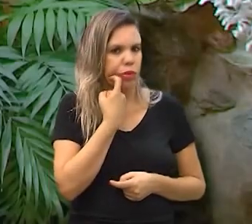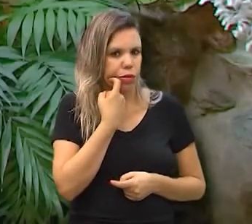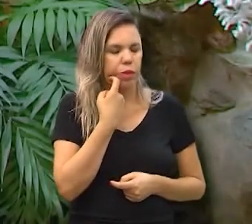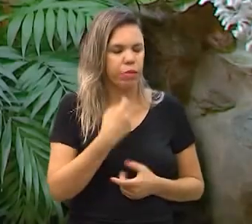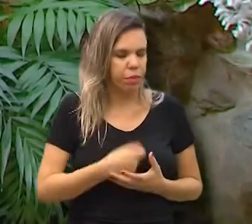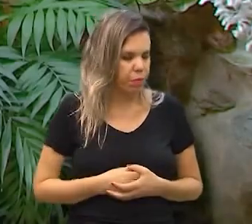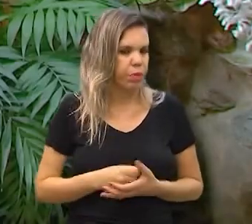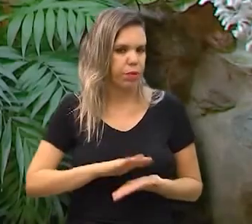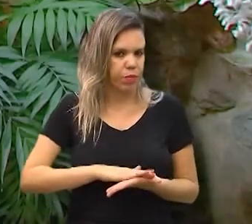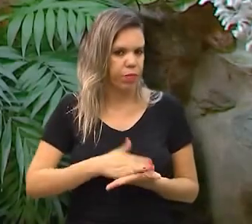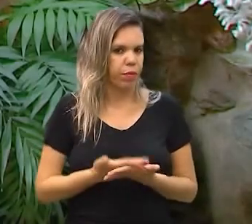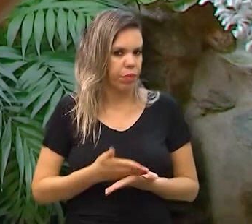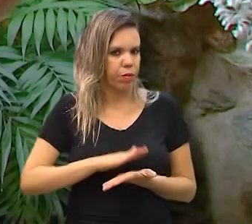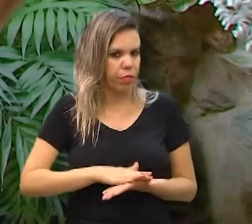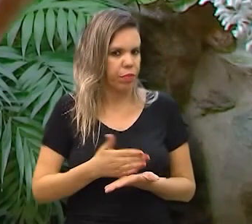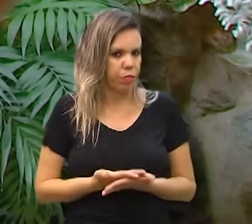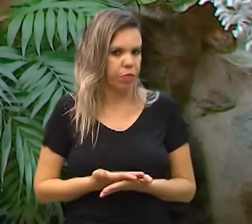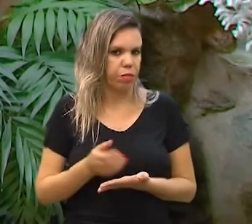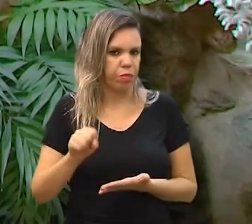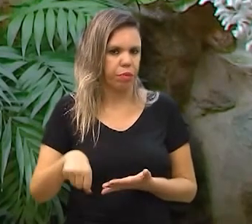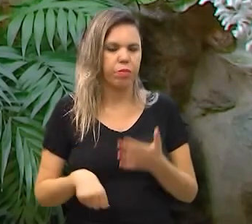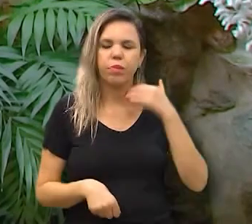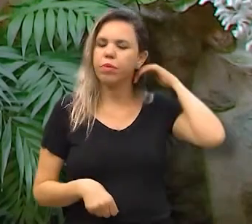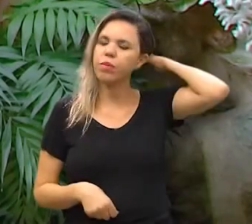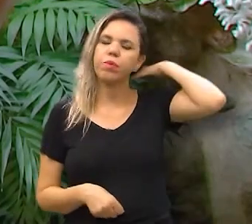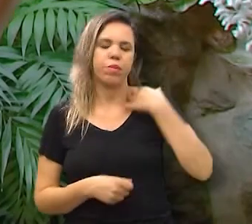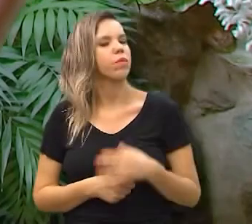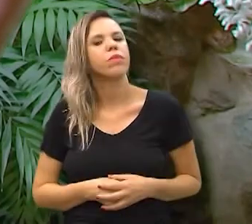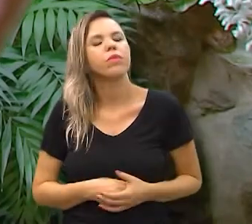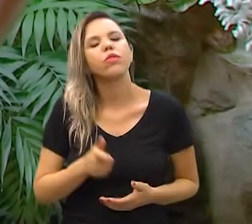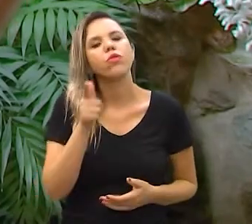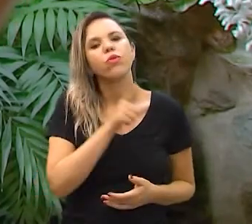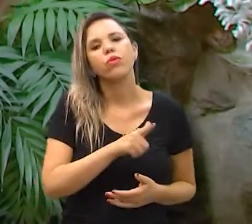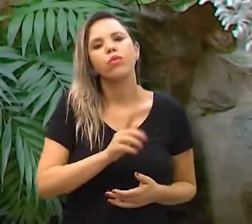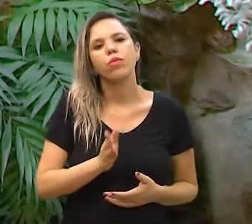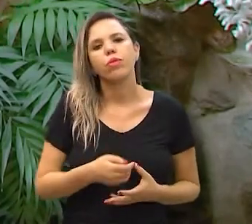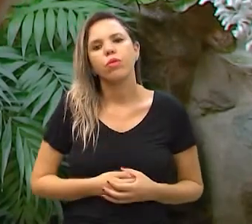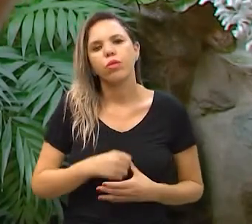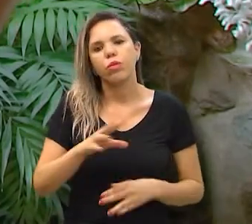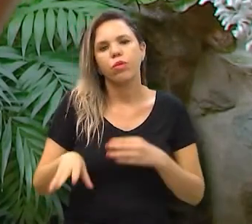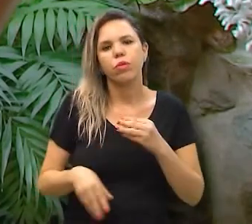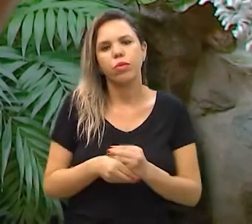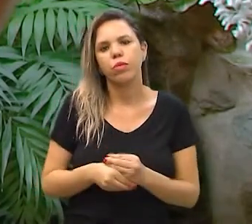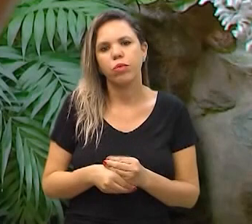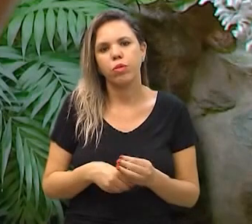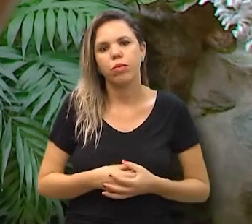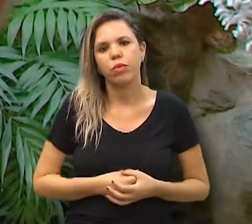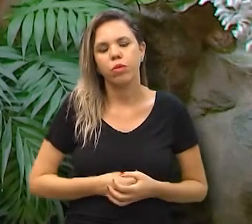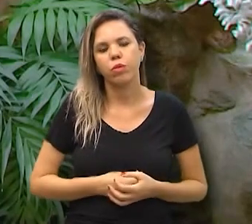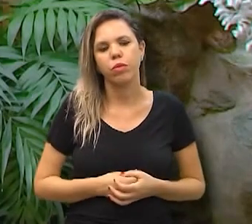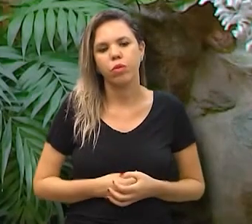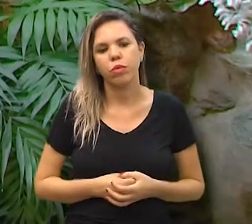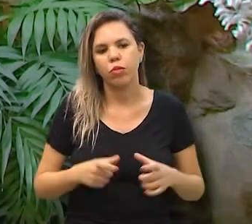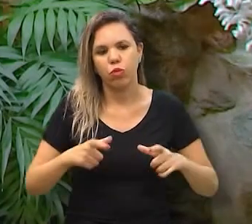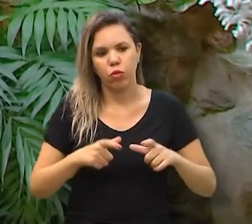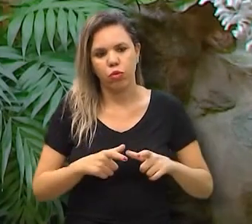talvez? Um peixinho grelhado, com Isso. certeza. Com certeza. Olha só, então a gente já consegue aí implementar, né,